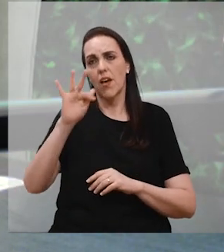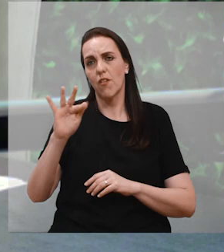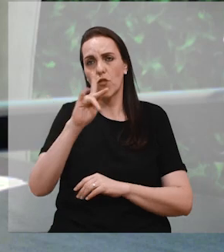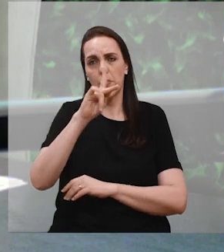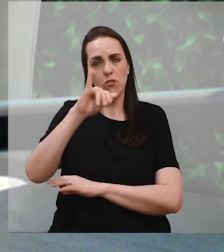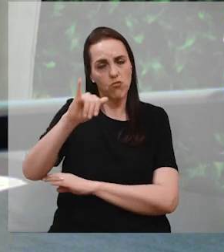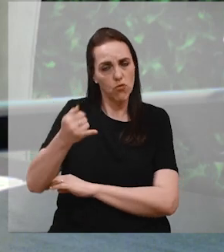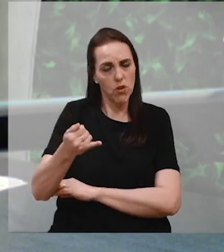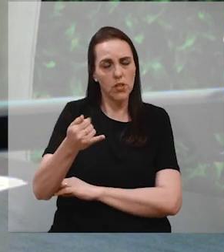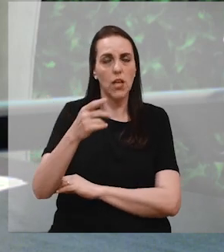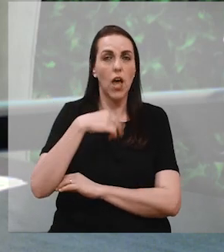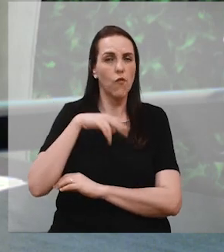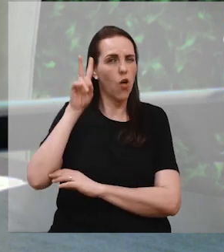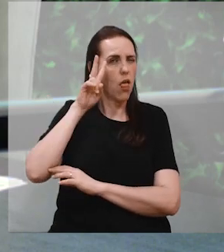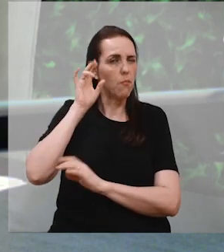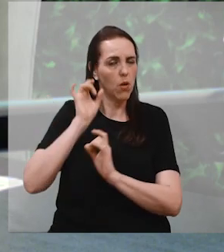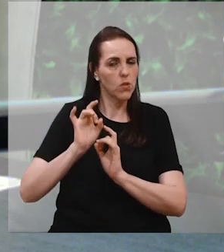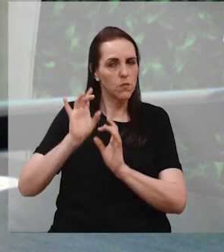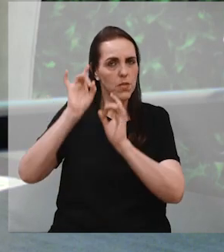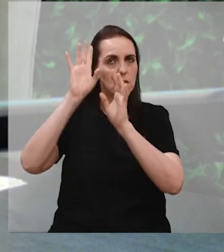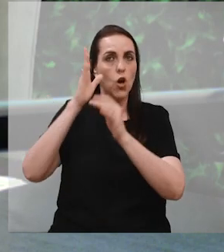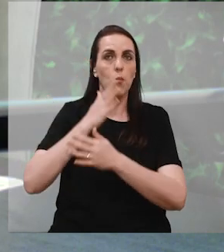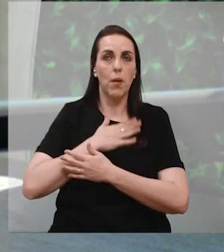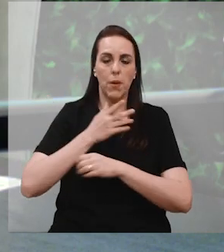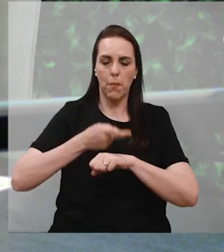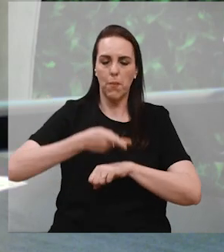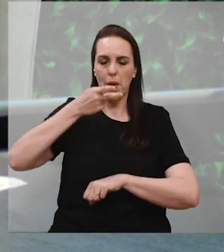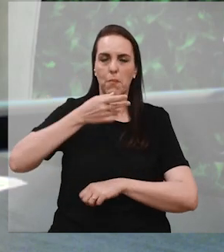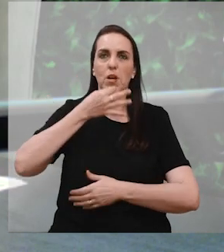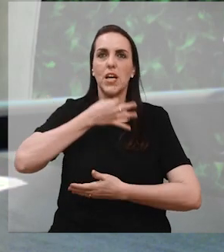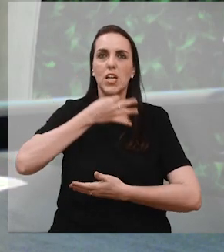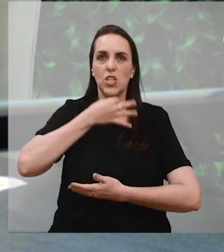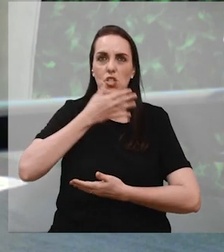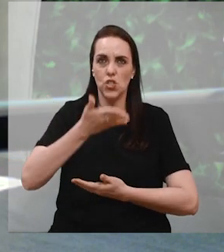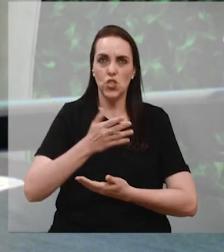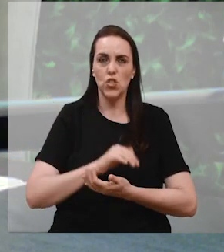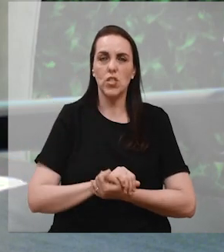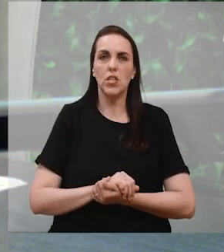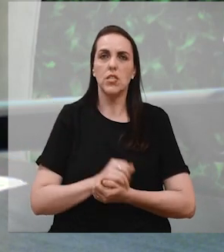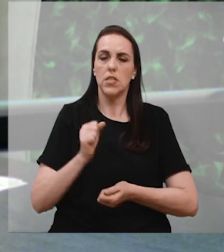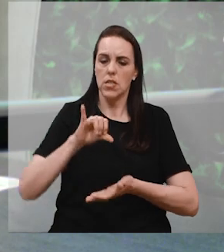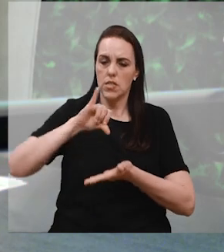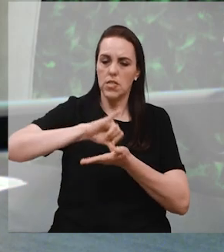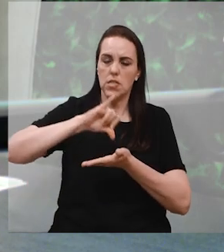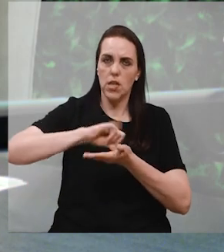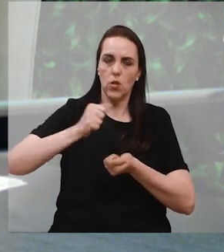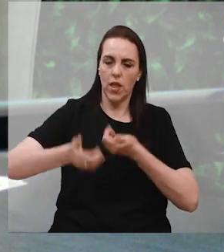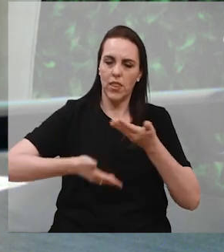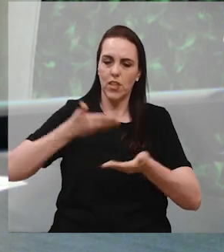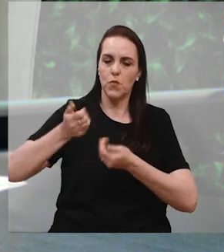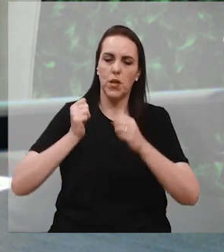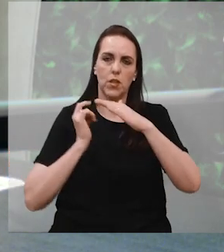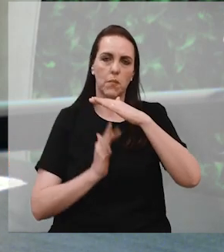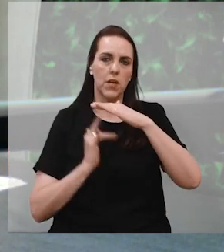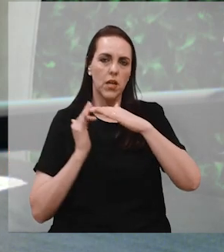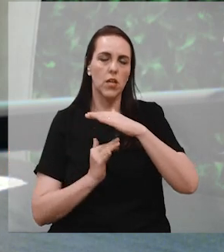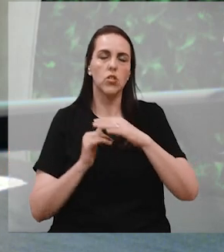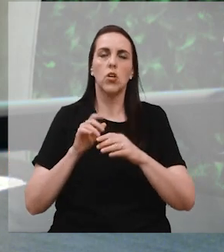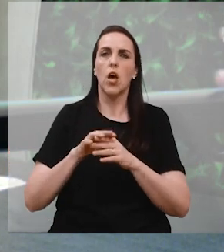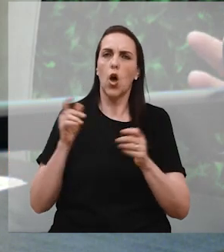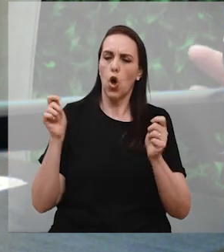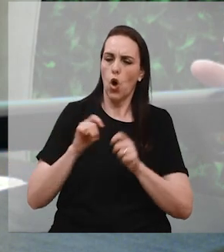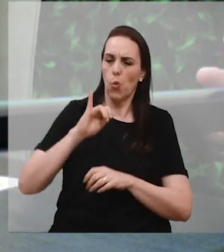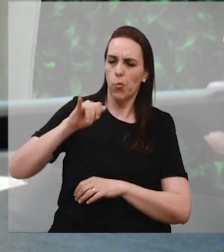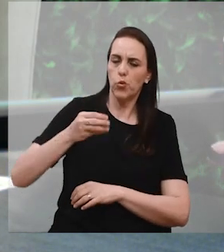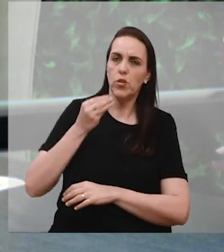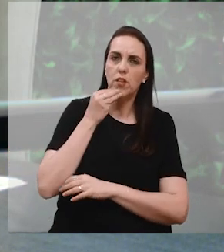ou jurídicas. Eu vou lembrar aqui uma especial que foi para mim, que foi o Prêmio Caxias Prucan, né? Que é o Centro de Atendimento ao Migrante, que a gente teve